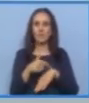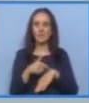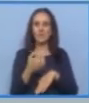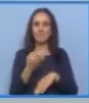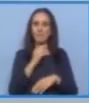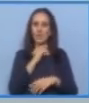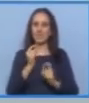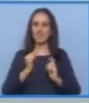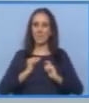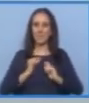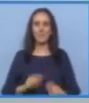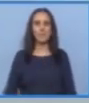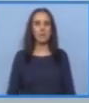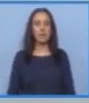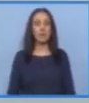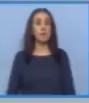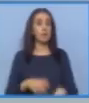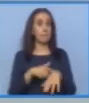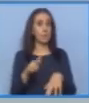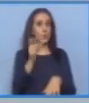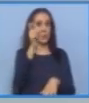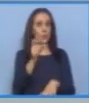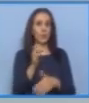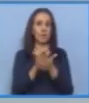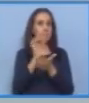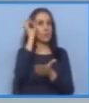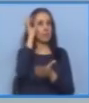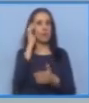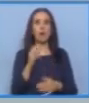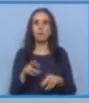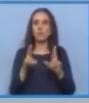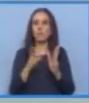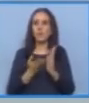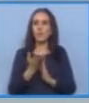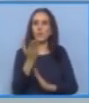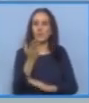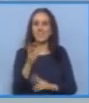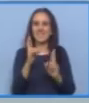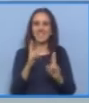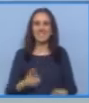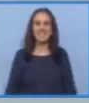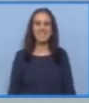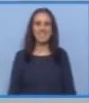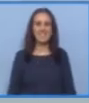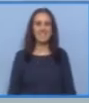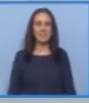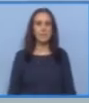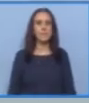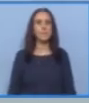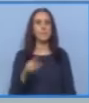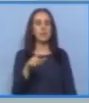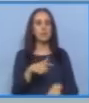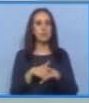ordenação. Dando a entender que ainda está no período de lua de mel, diria. Claro, eu espero que dure, eu espero que este dure. Esse